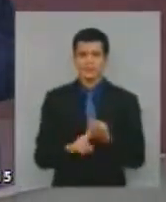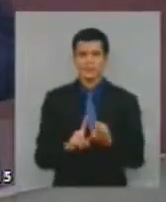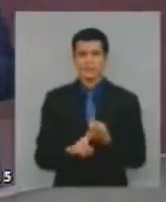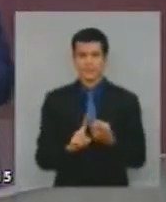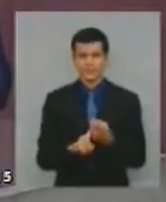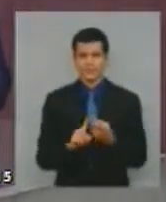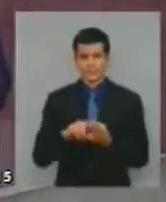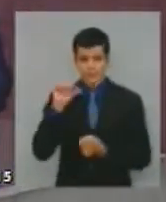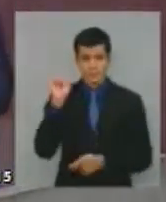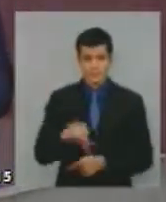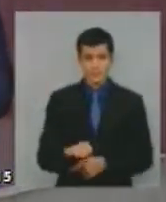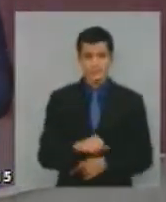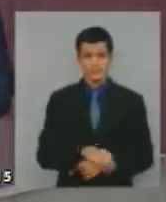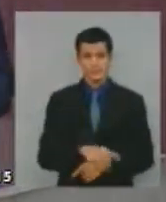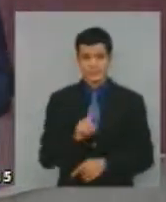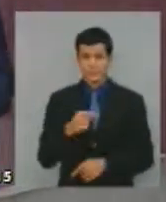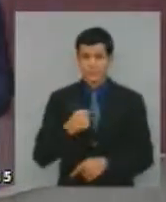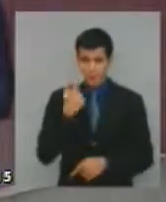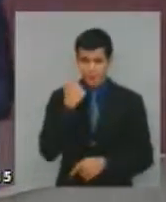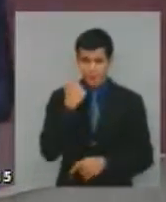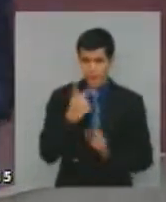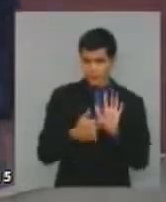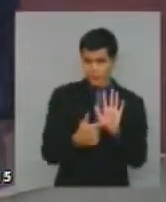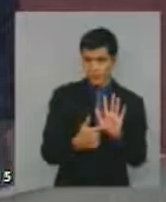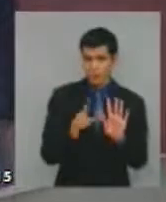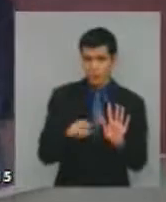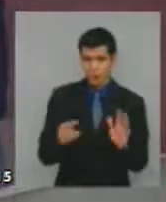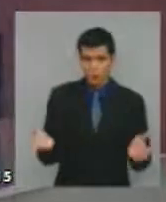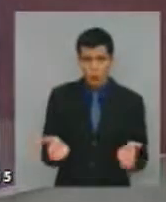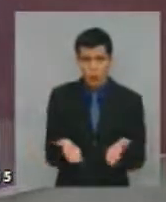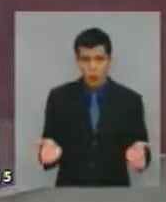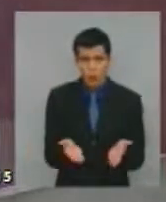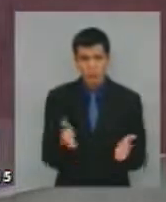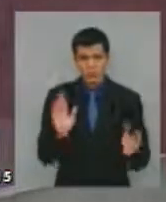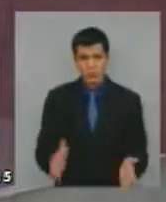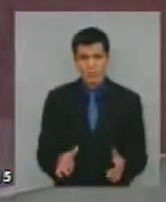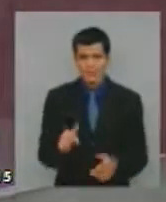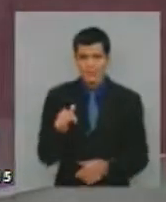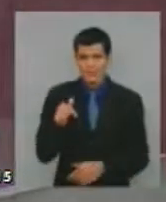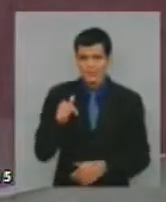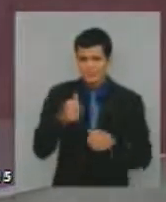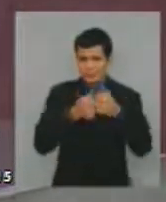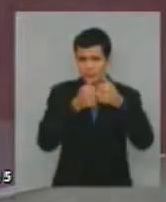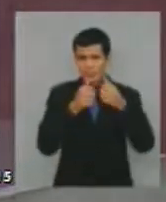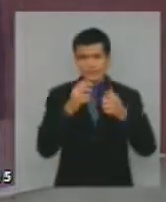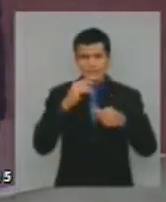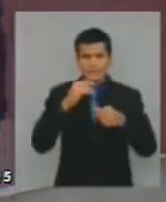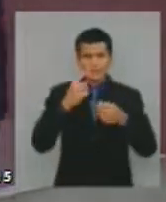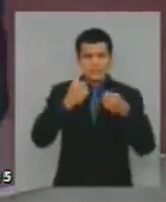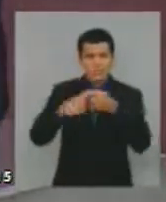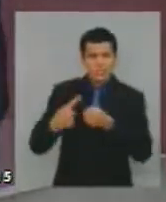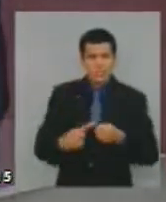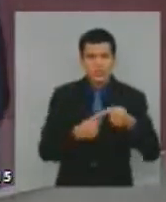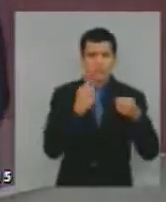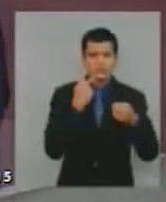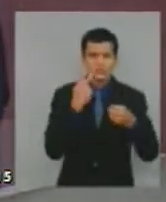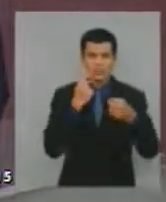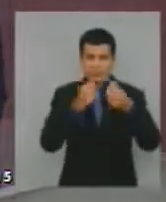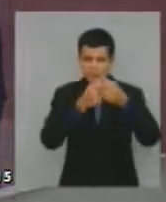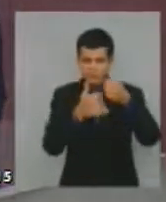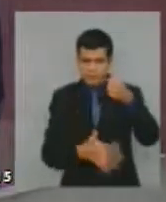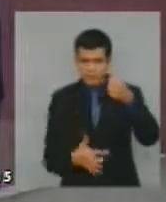indicador absurdo, que ele pula de... Hoje já é o 7º município acima de 200 mil habitantes com o pior